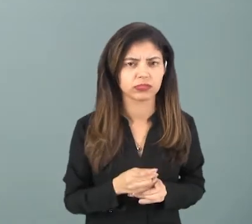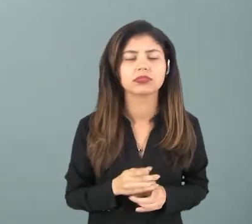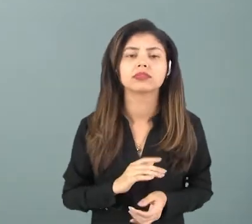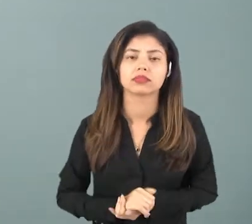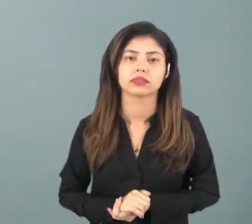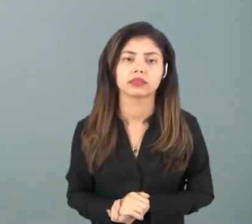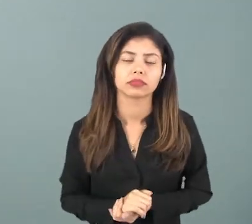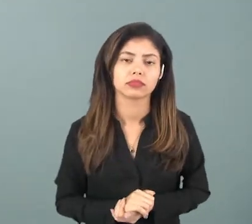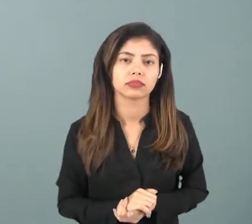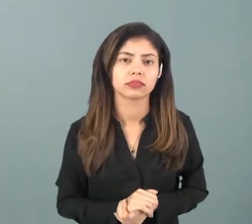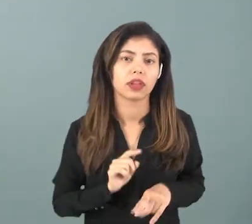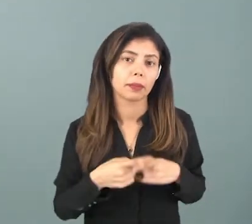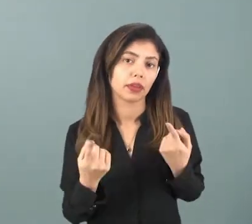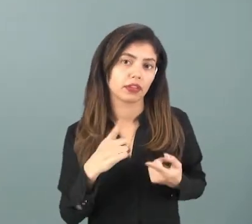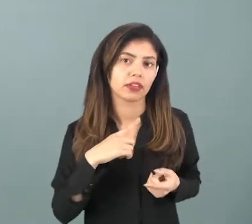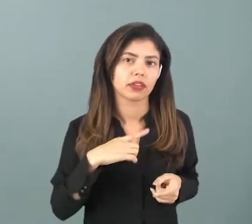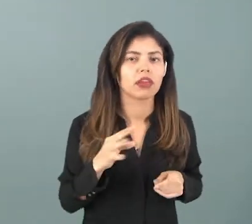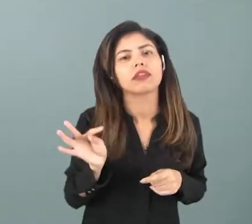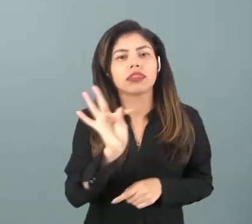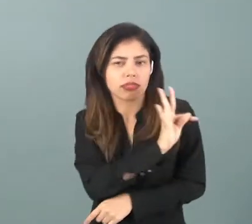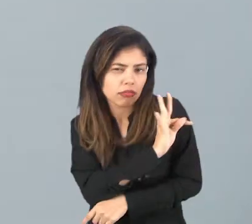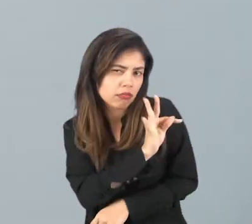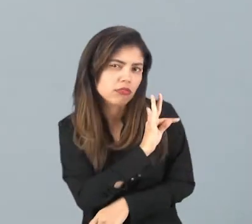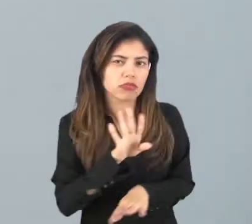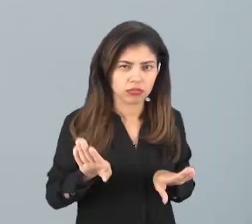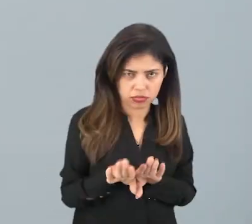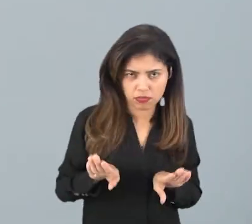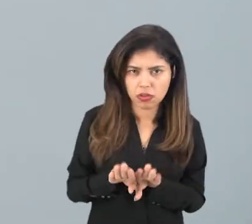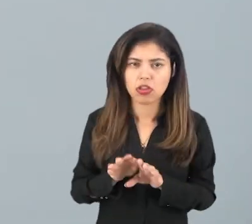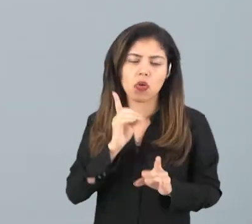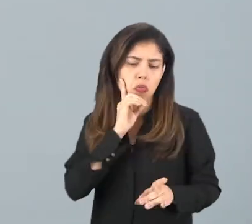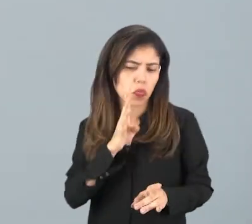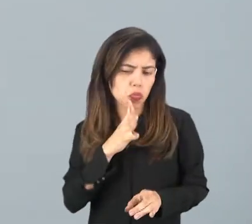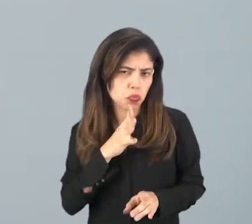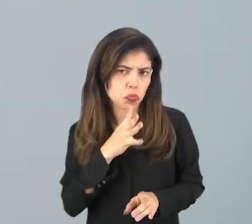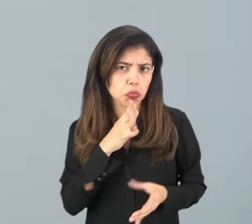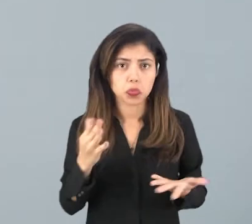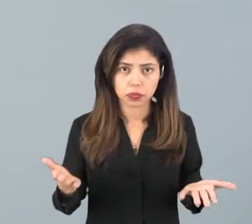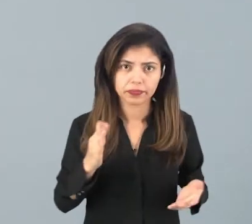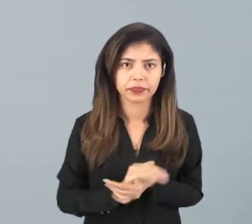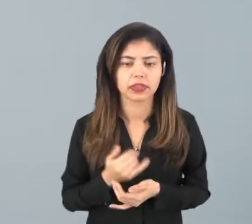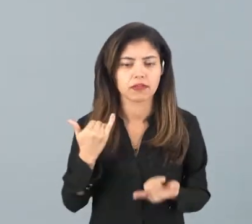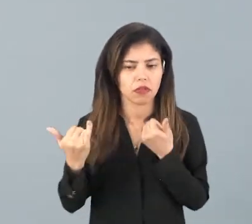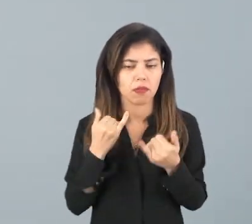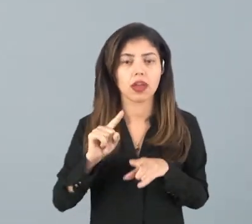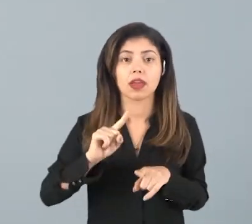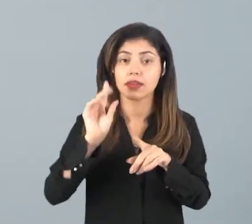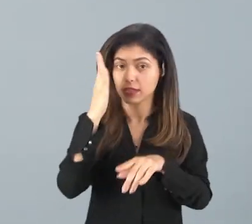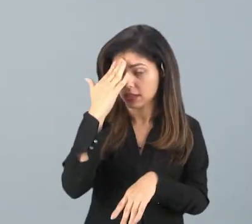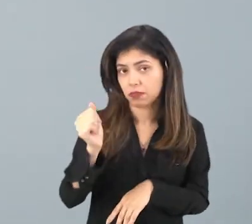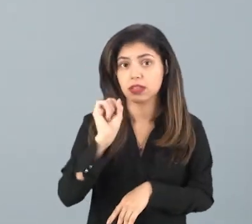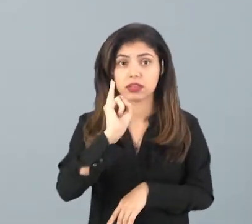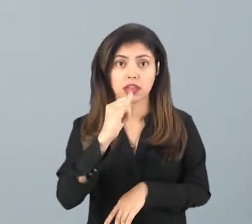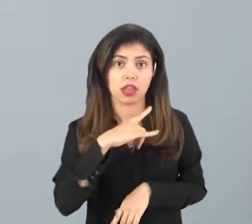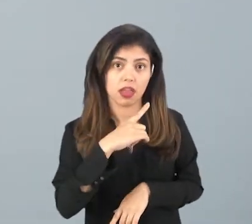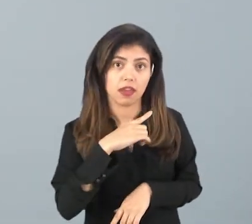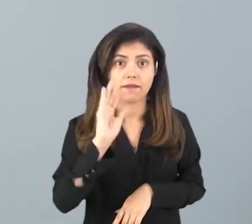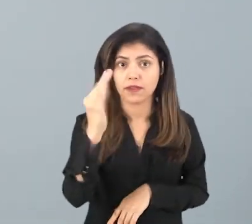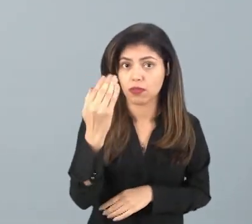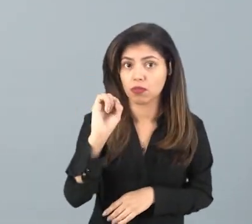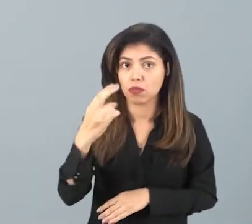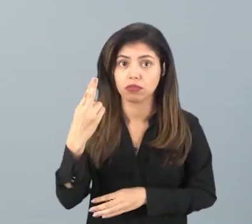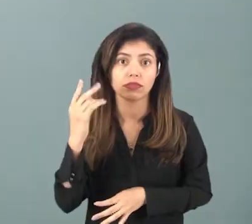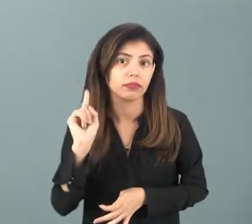mas tem artifícios, tem técnicas que a gente pode conhecer, procurar se informar para poder descobrir se é falso ou não. Porque às vezes a